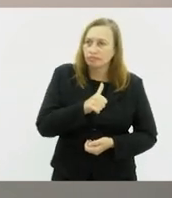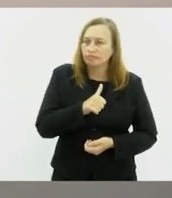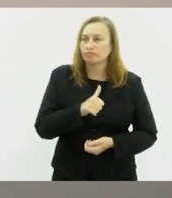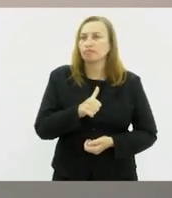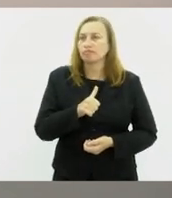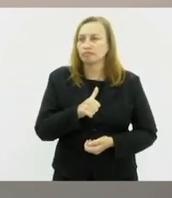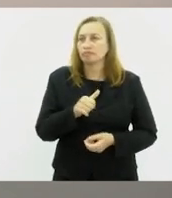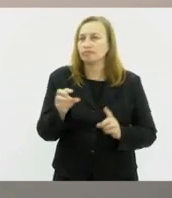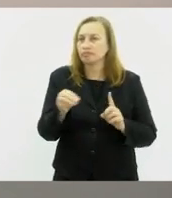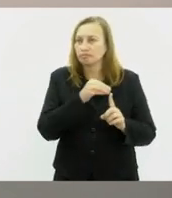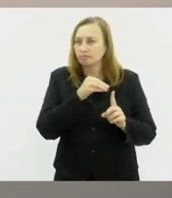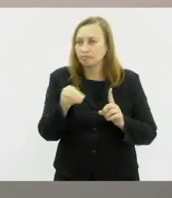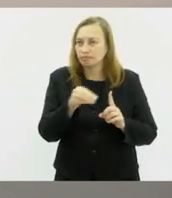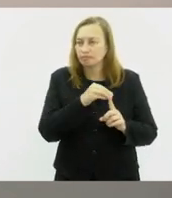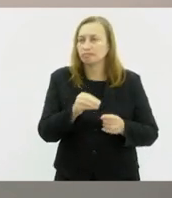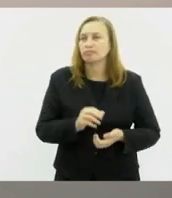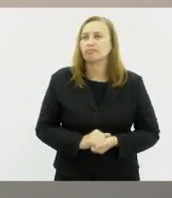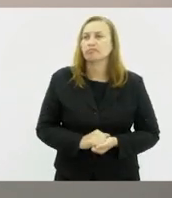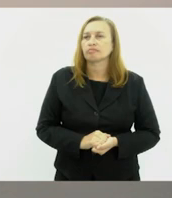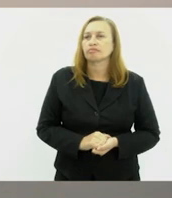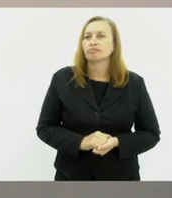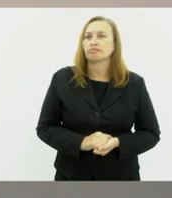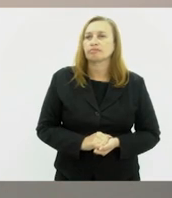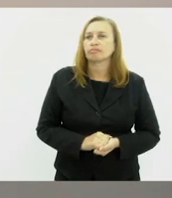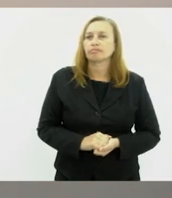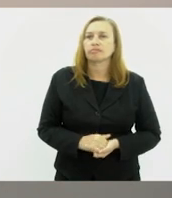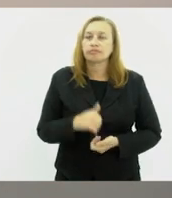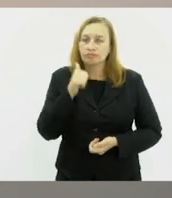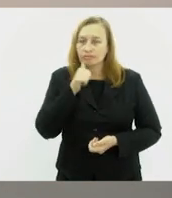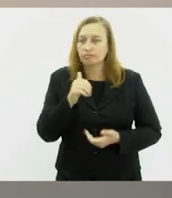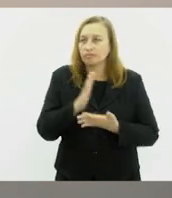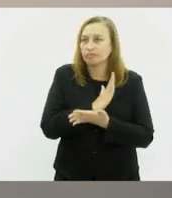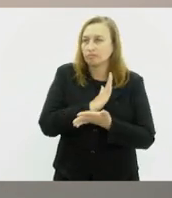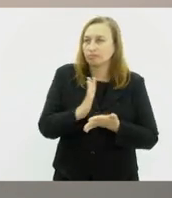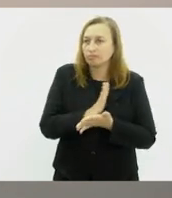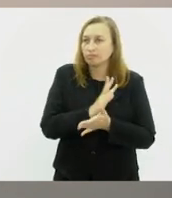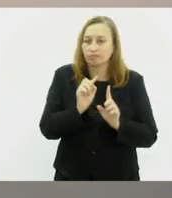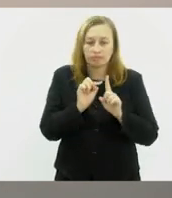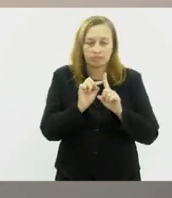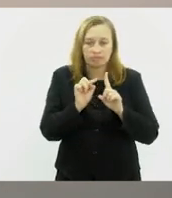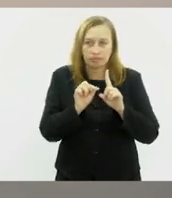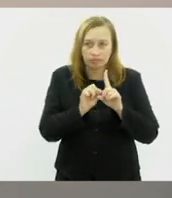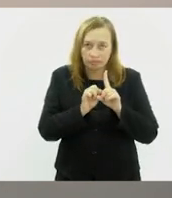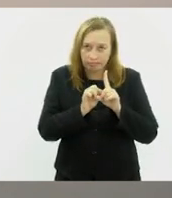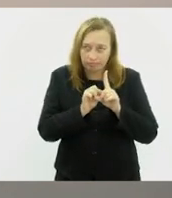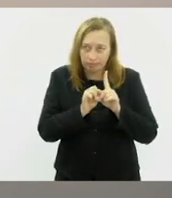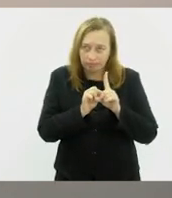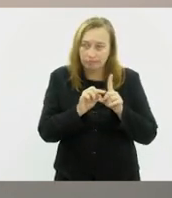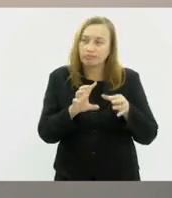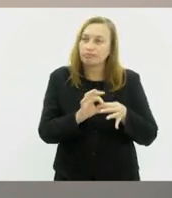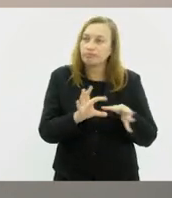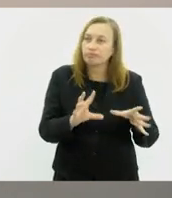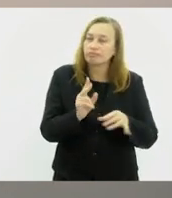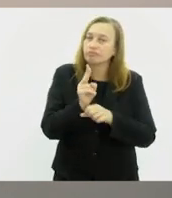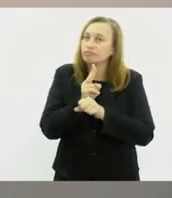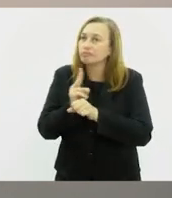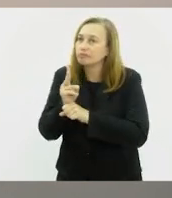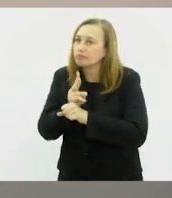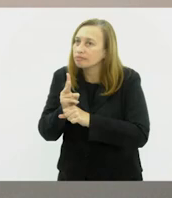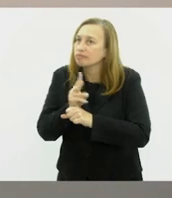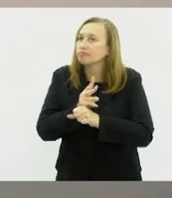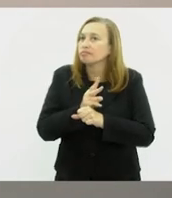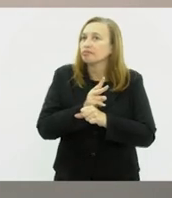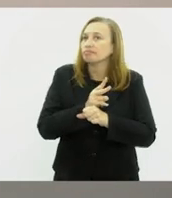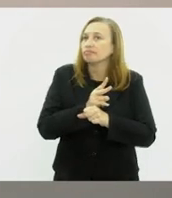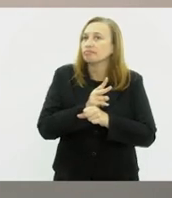extrema vulnerabilidade e mulheres que muitas vezes estão grávidas e deixam de procurar eh enfim eh